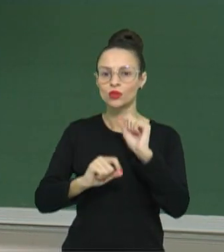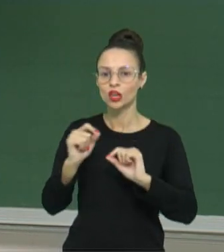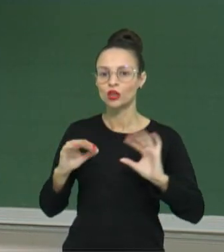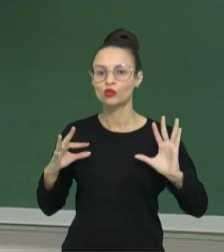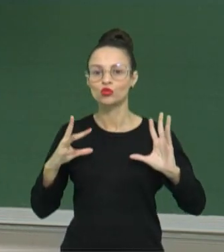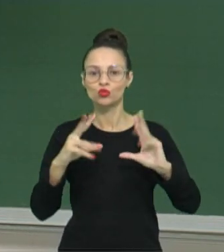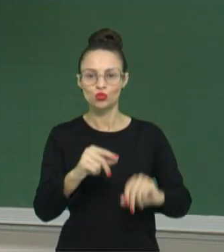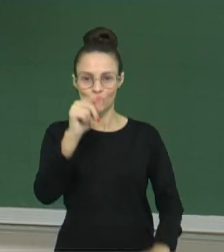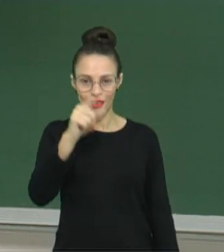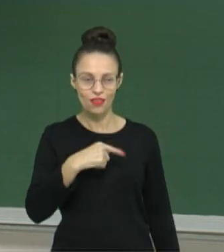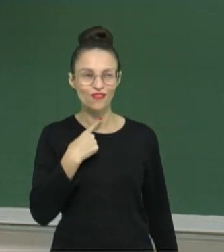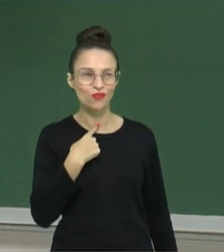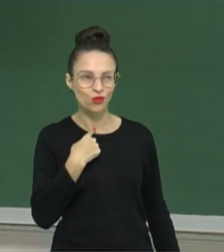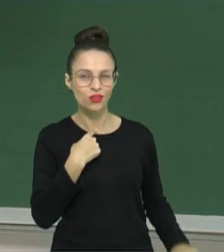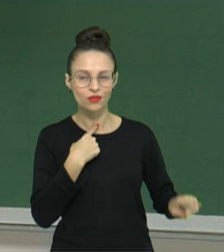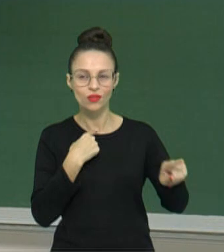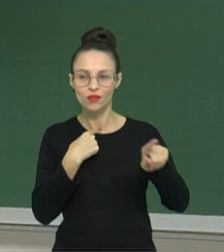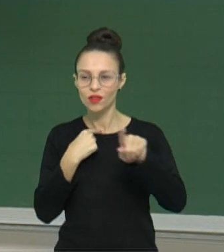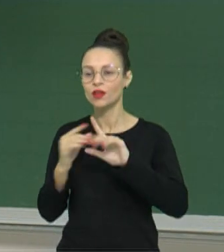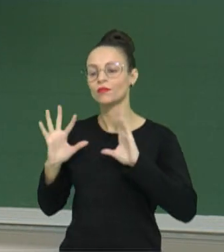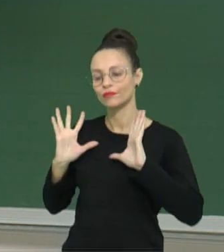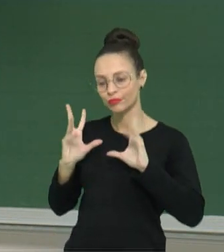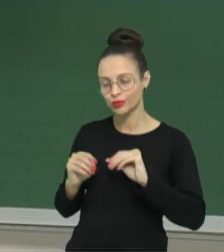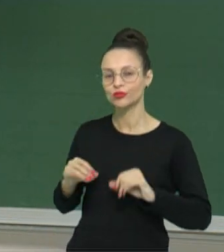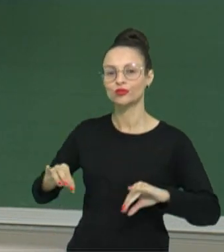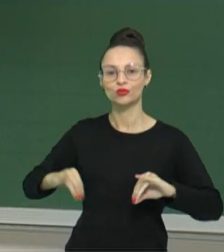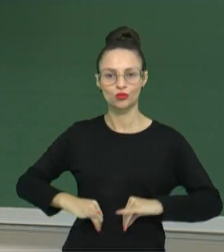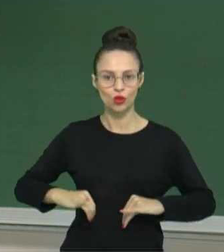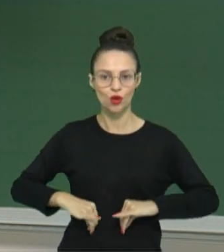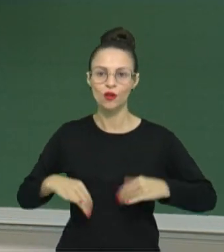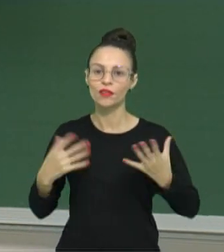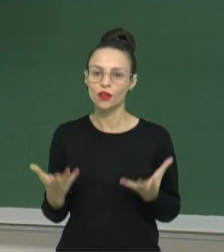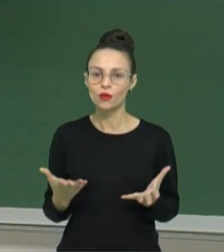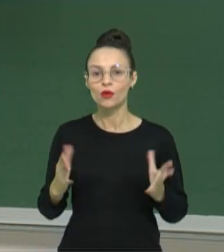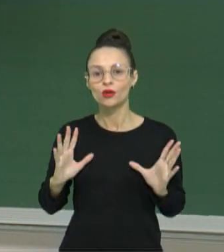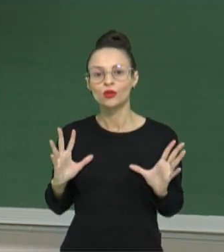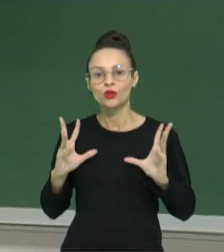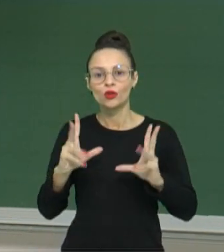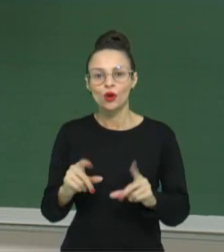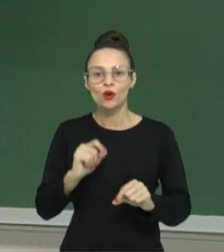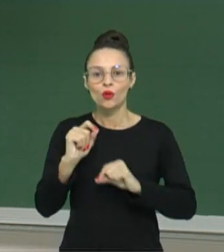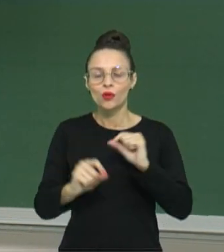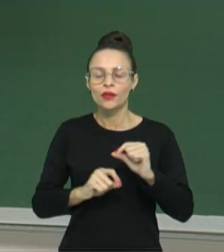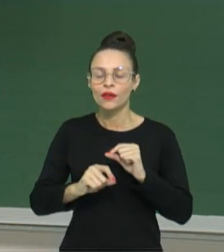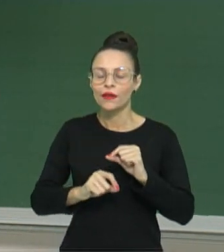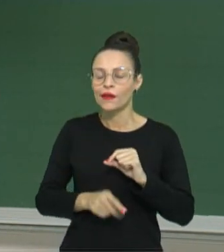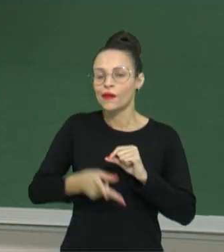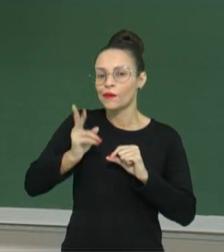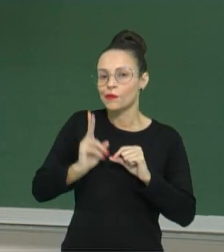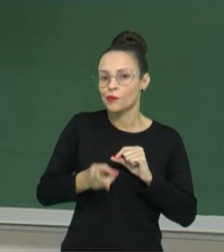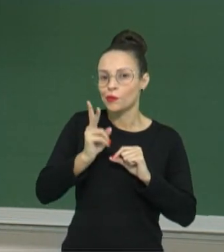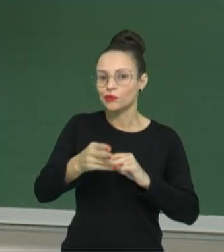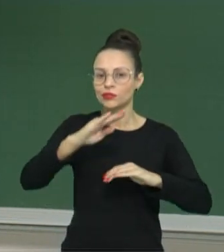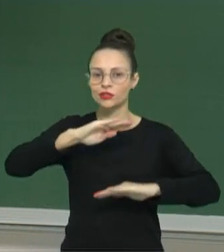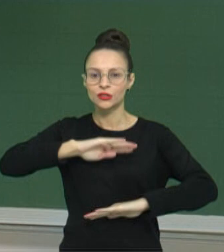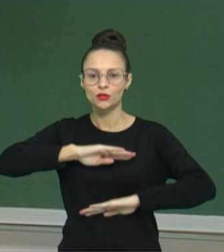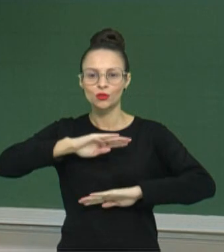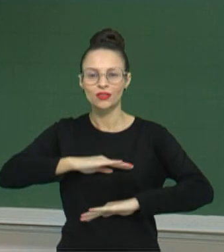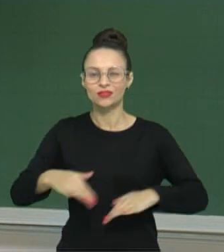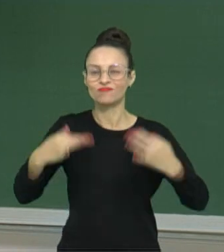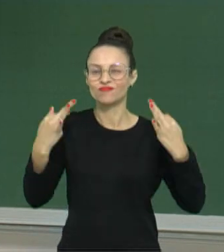é vontade que tudo sofre na natureza. Tudo está numa constante situação de